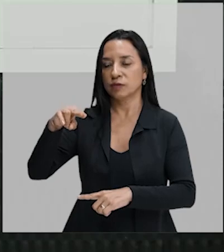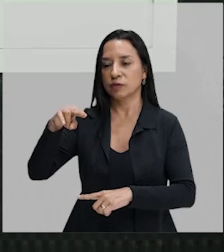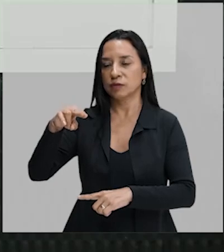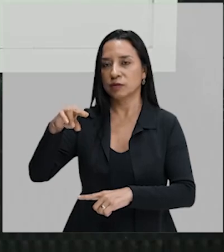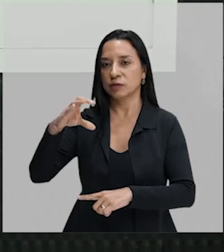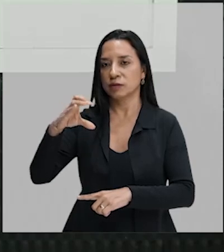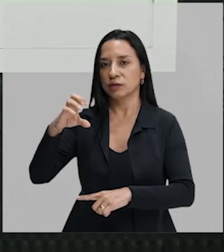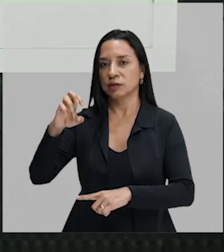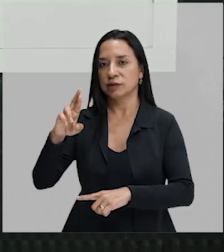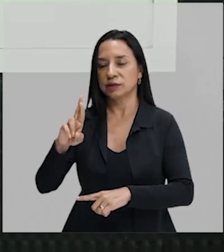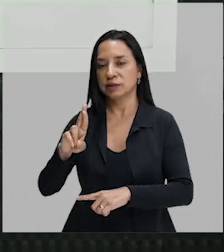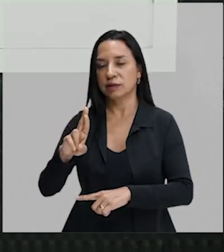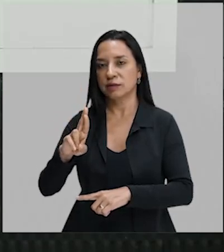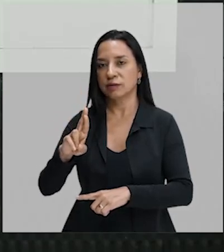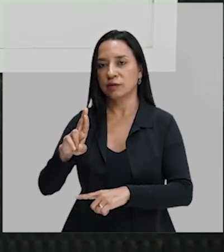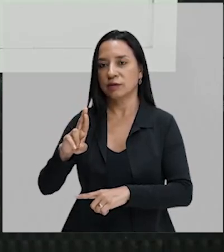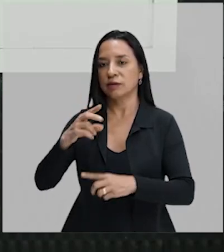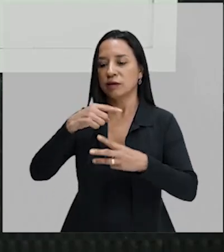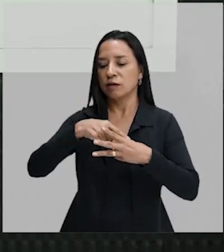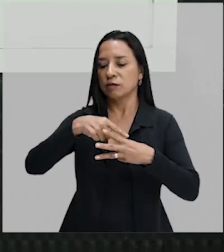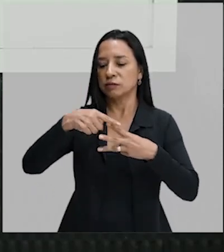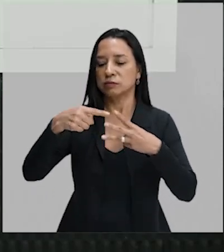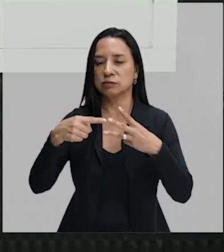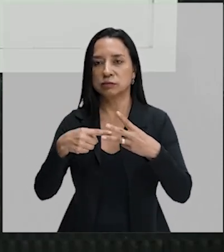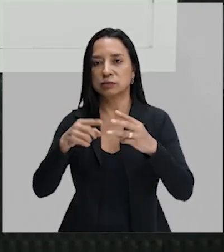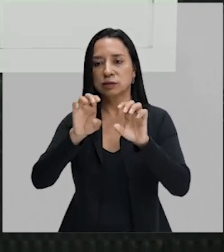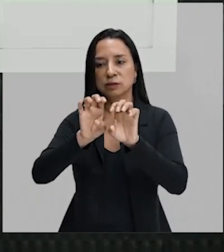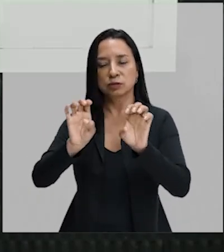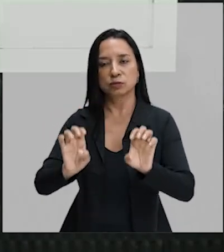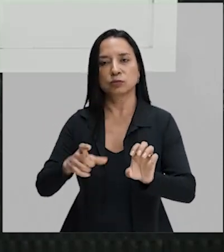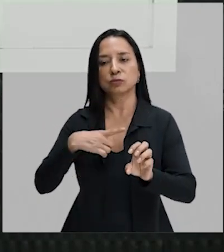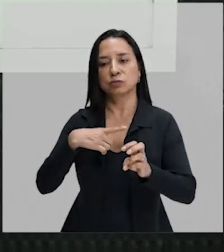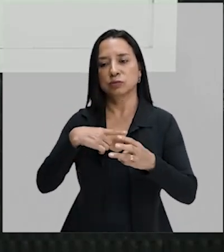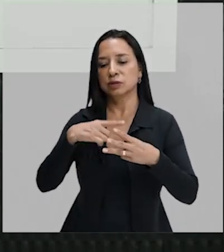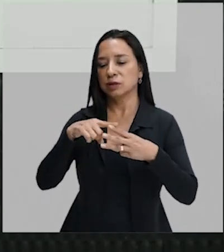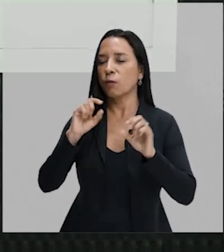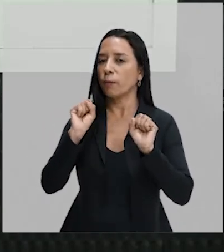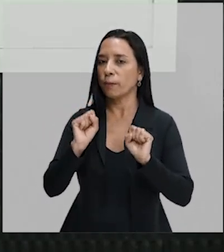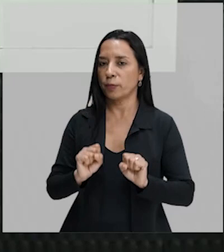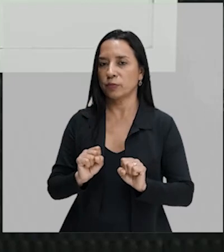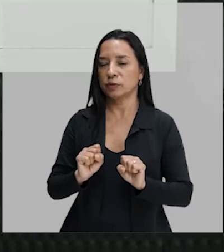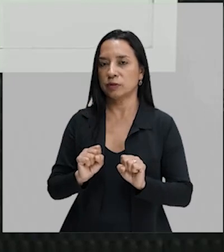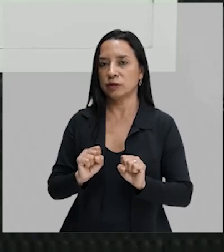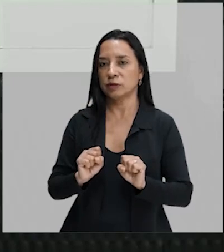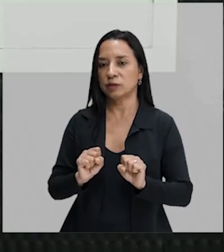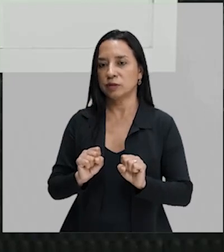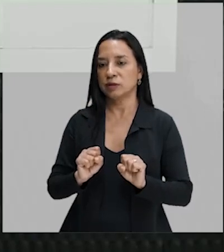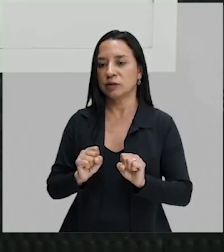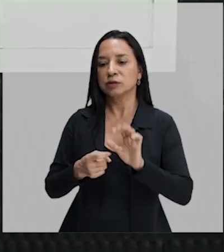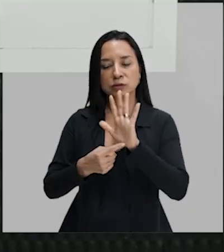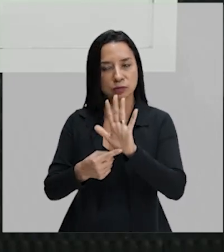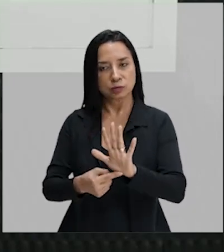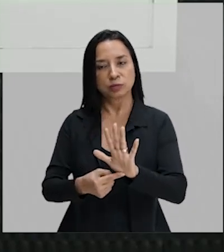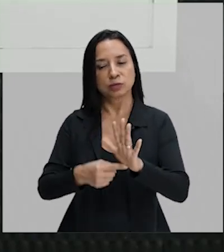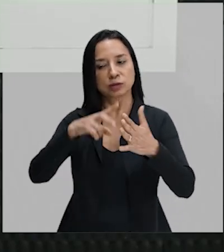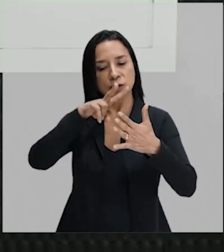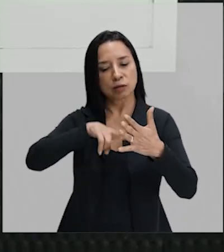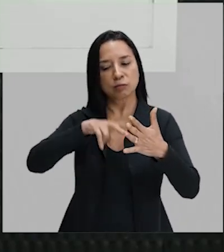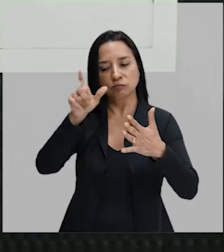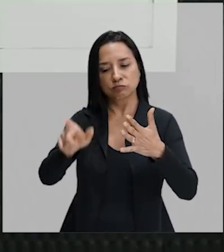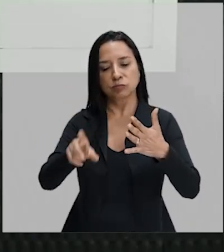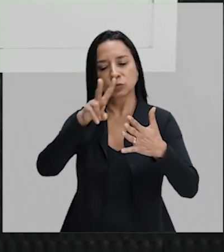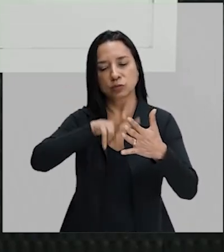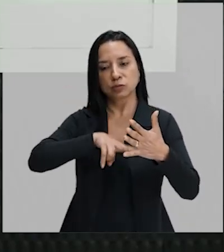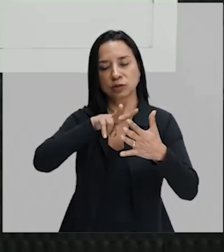essas três estruturas aqui, elas têm um poder de persuasão, de construção, de condução do leitor muito forte. Então aqui